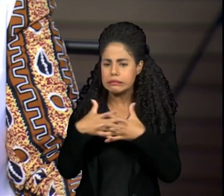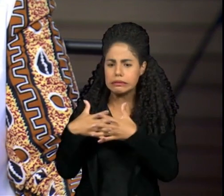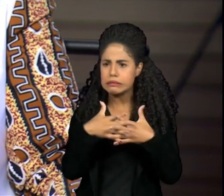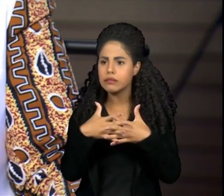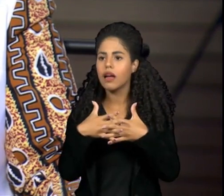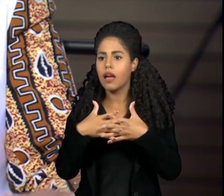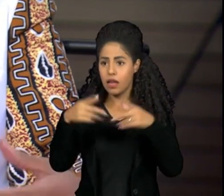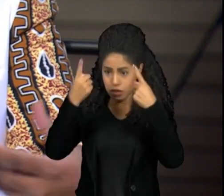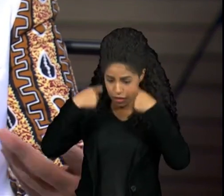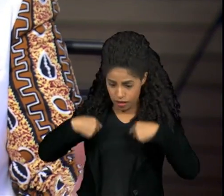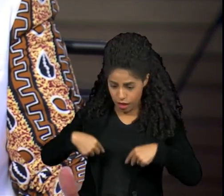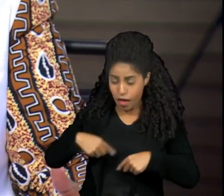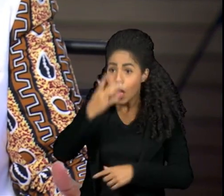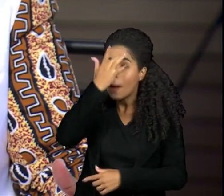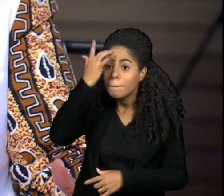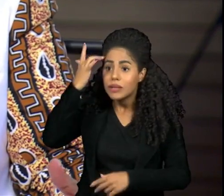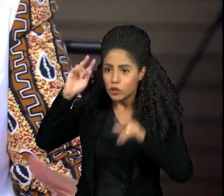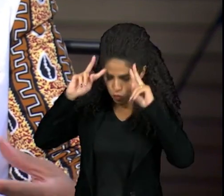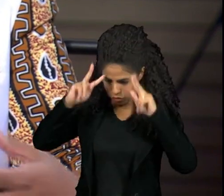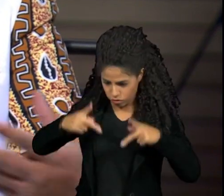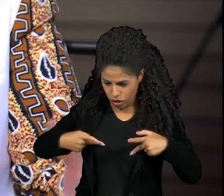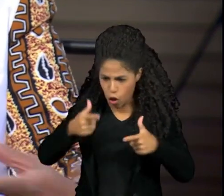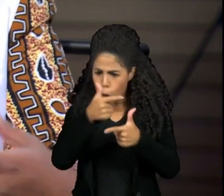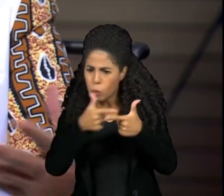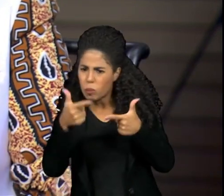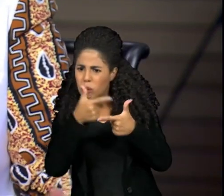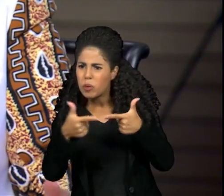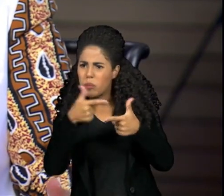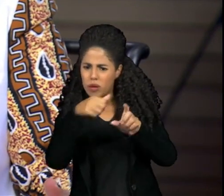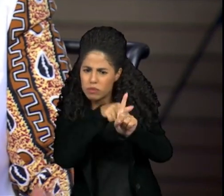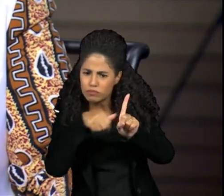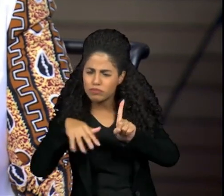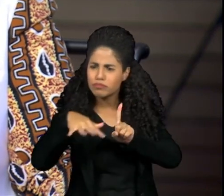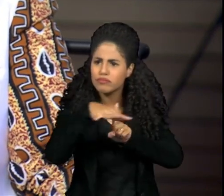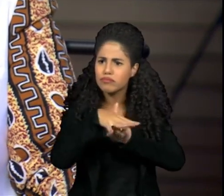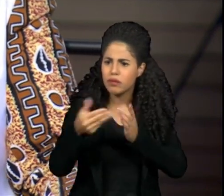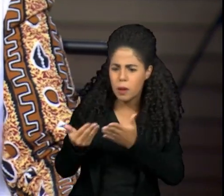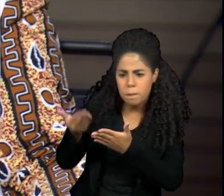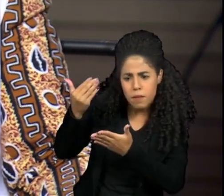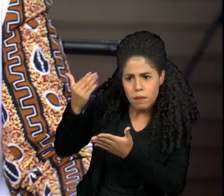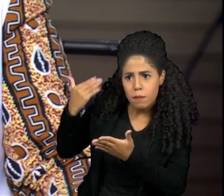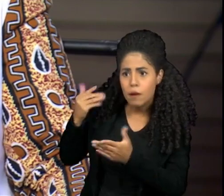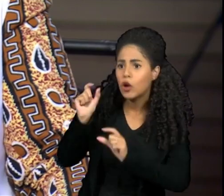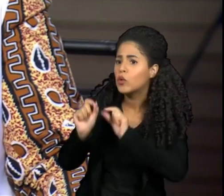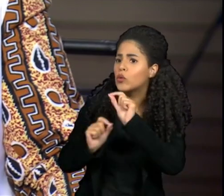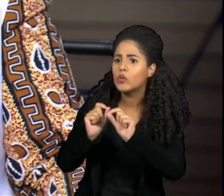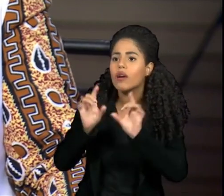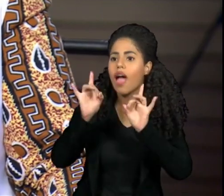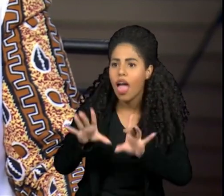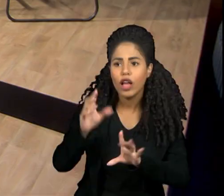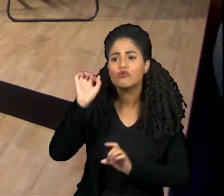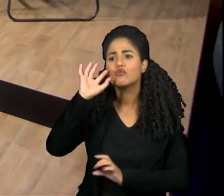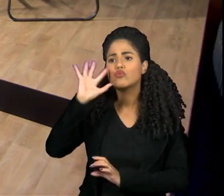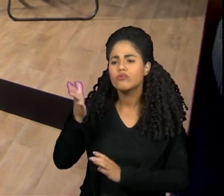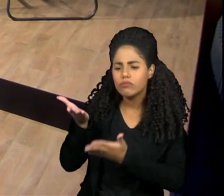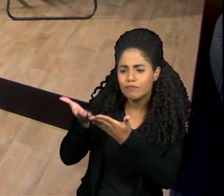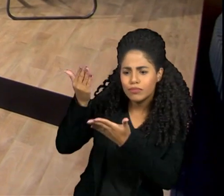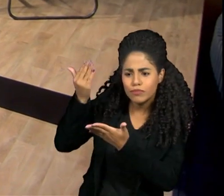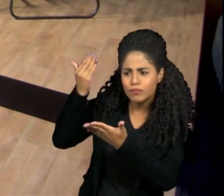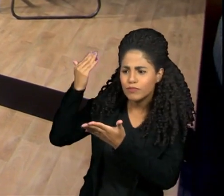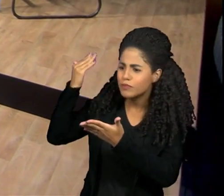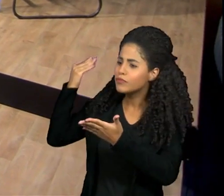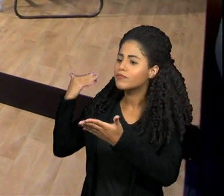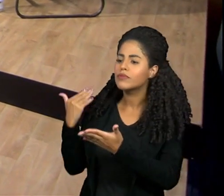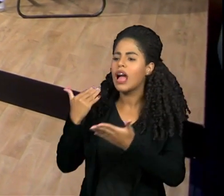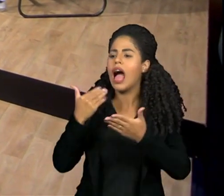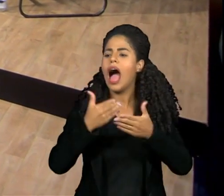ser humano, dos problemas sociais, históricos, antropológicos, são da ordem mitológica. E nós